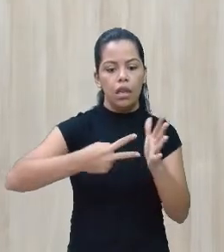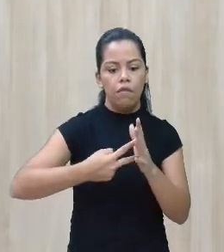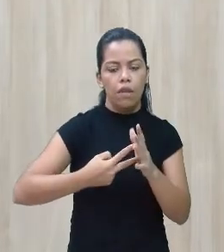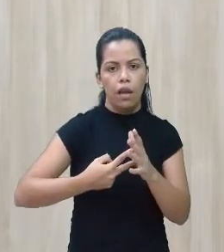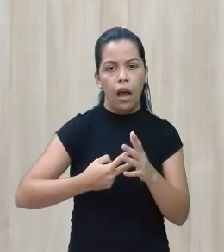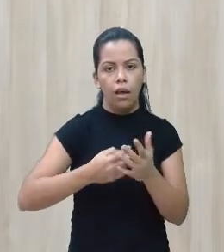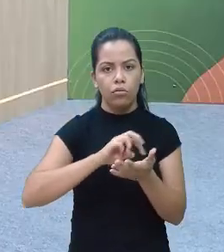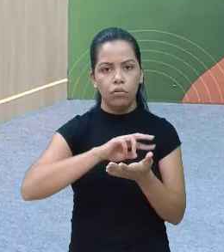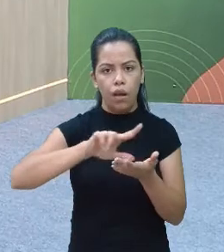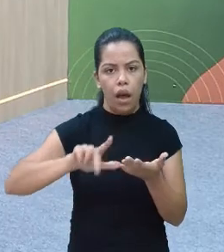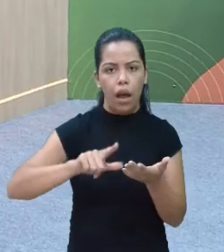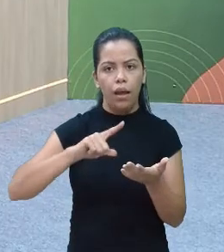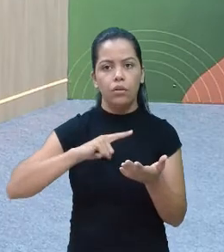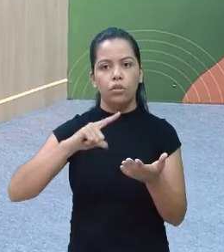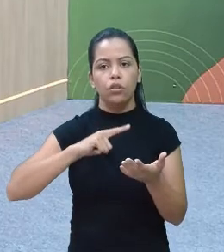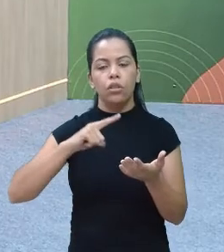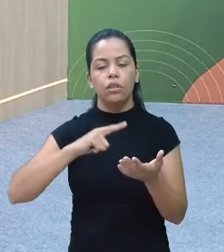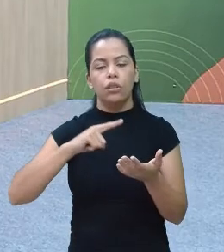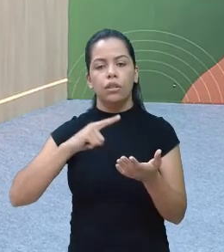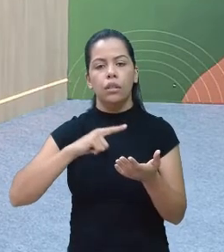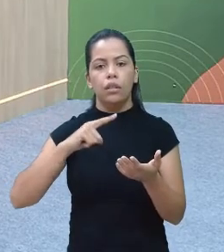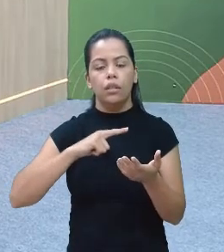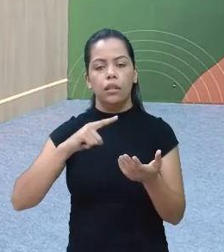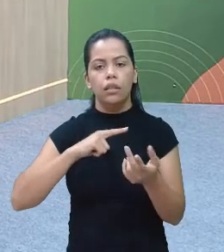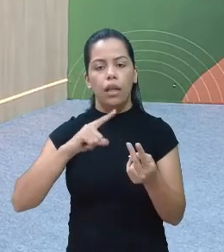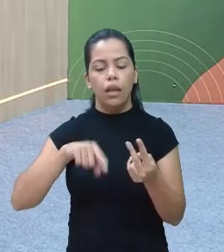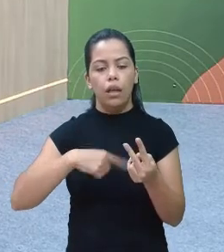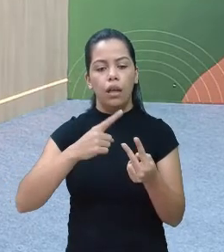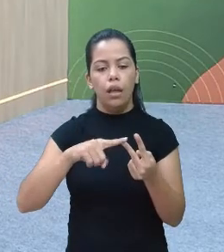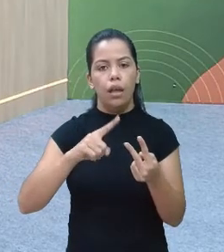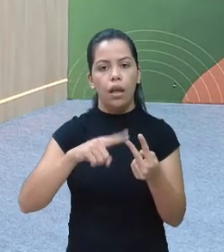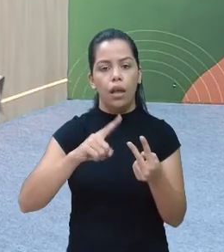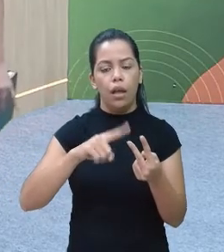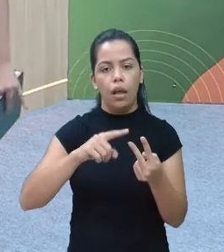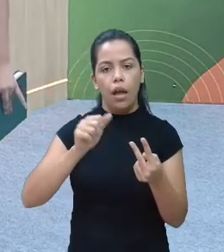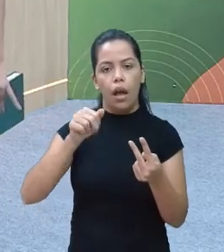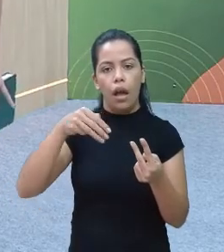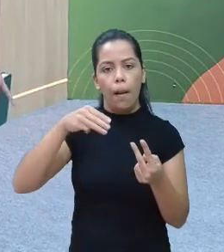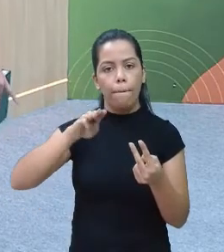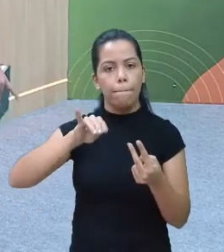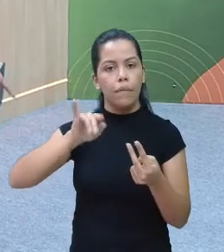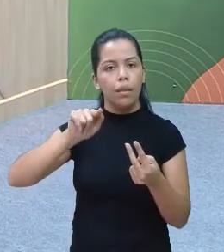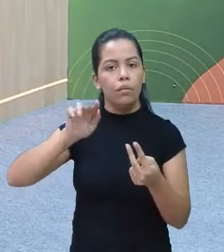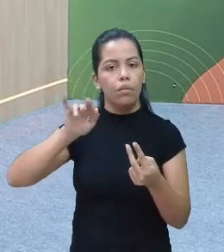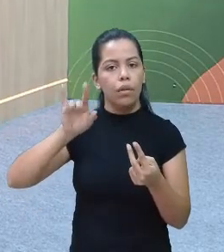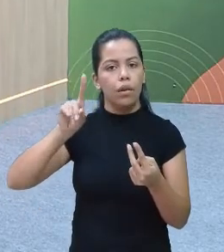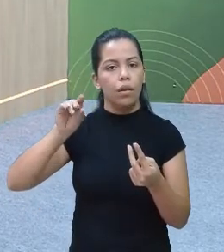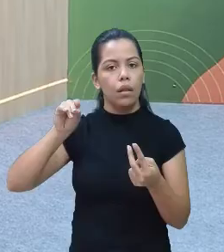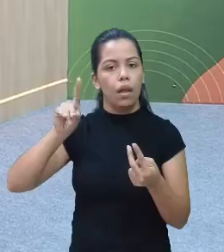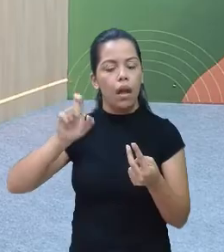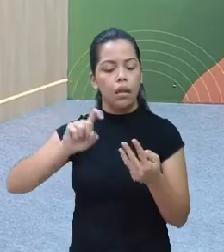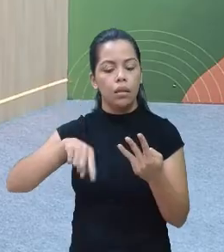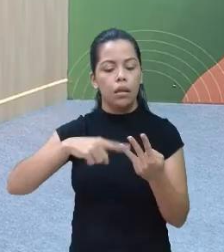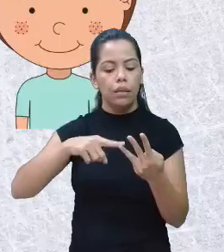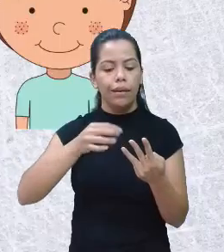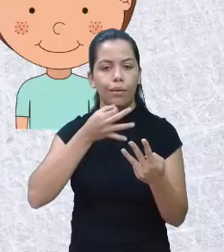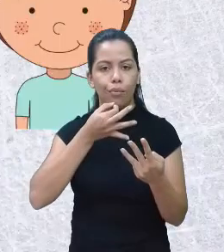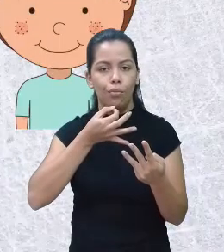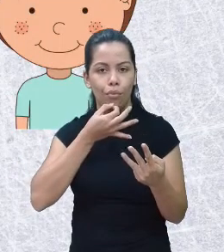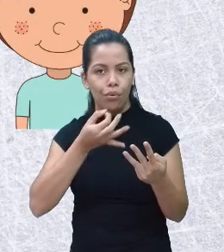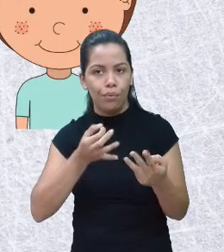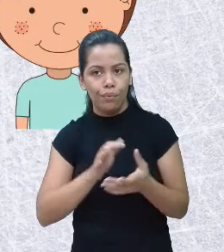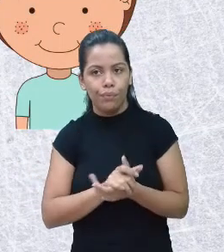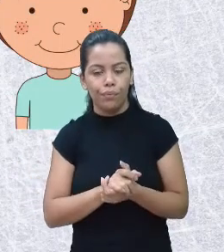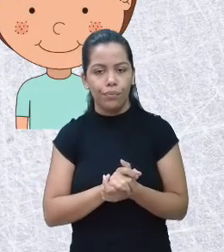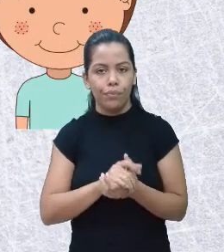tem a ambiguidade, a gente tem a ironia e a gente tem o humor. A gente vai passar rapidinho por cada um deles. O duplo sentido é